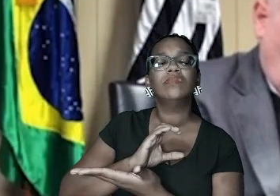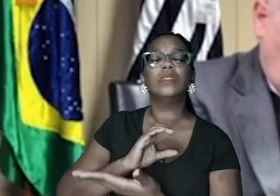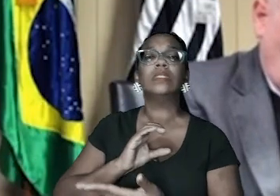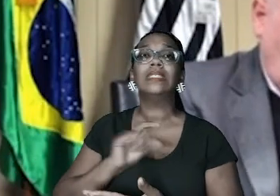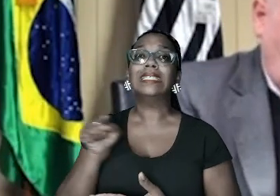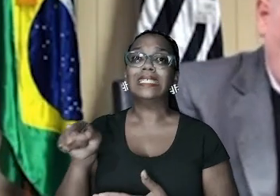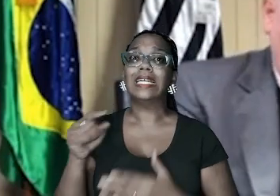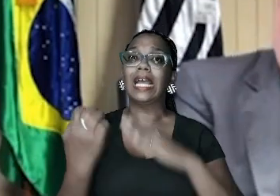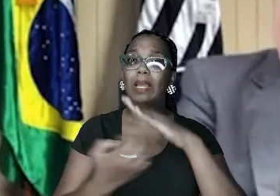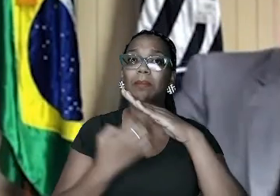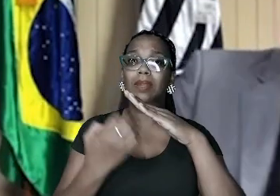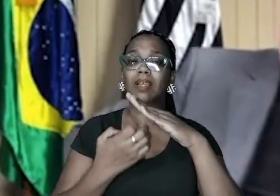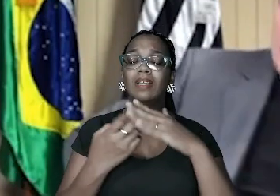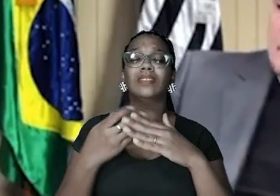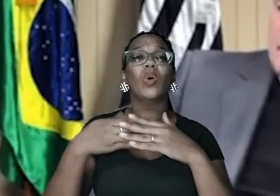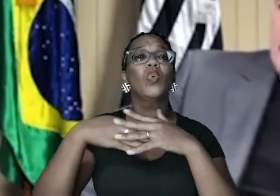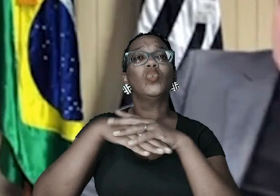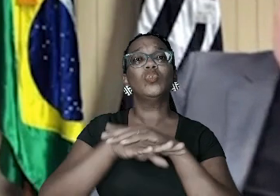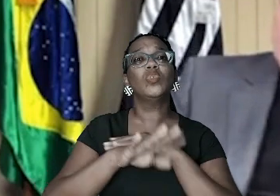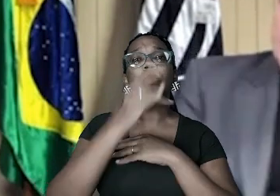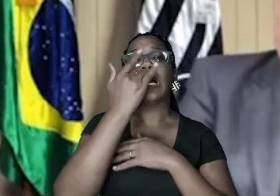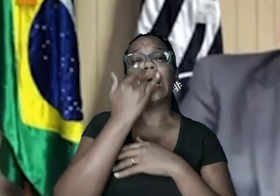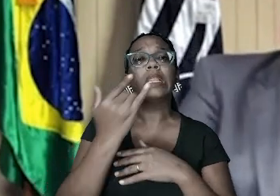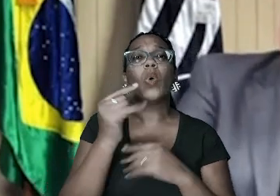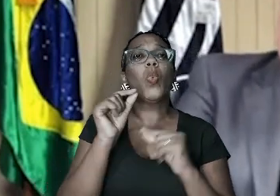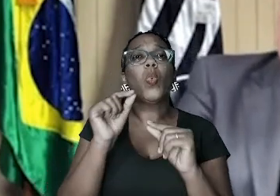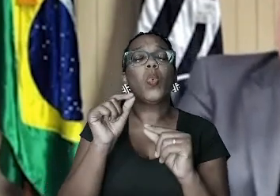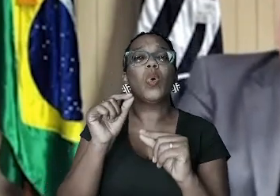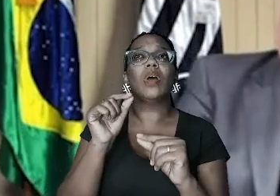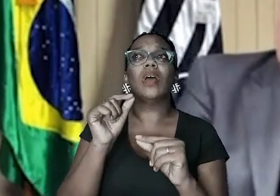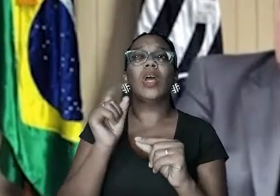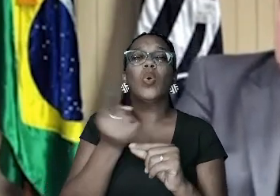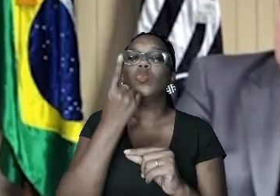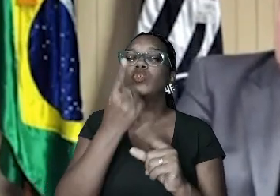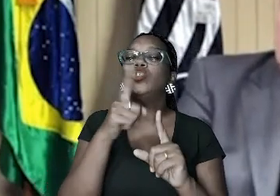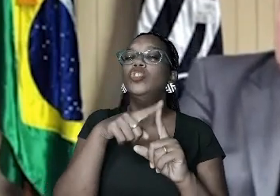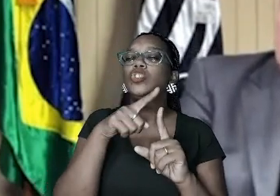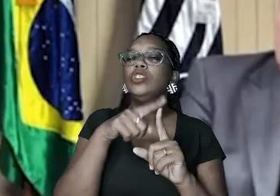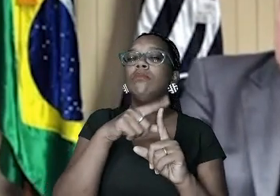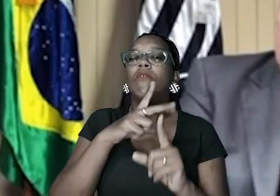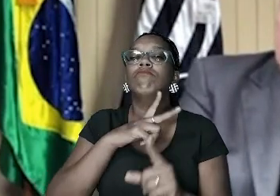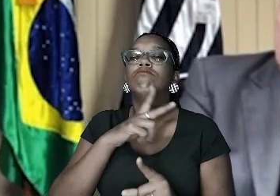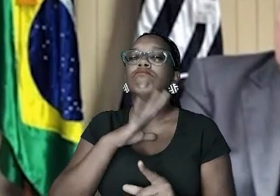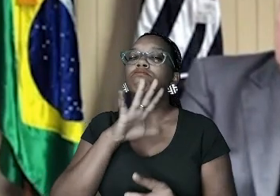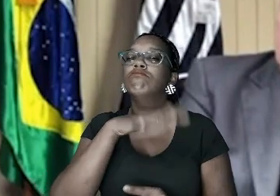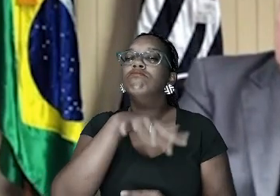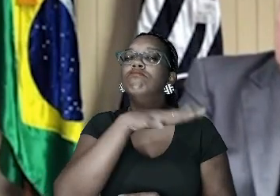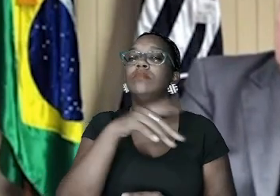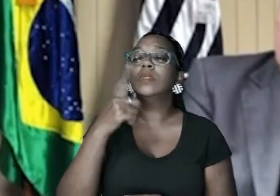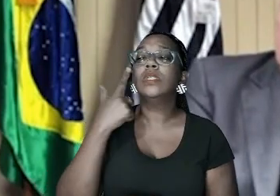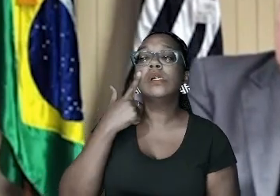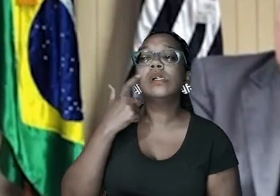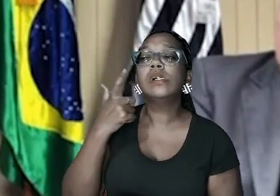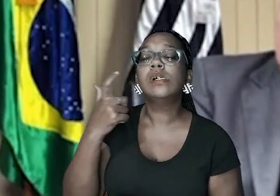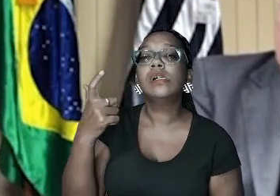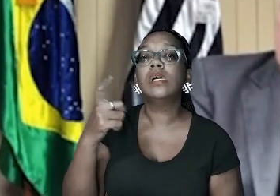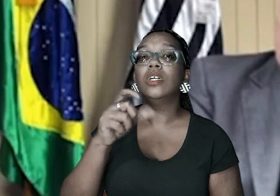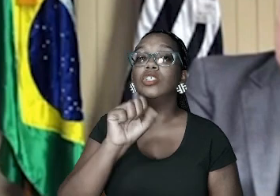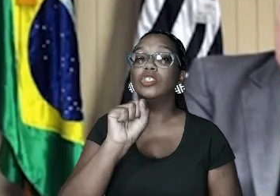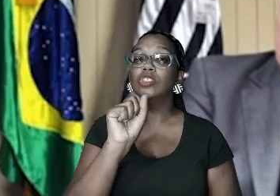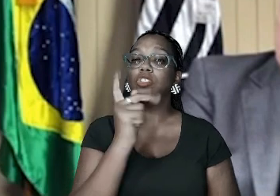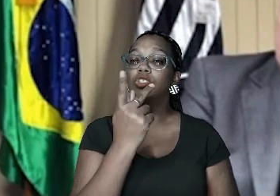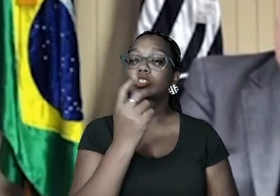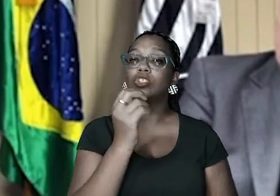não atraía investidores e quando uma empresa tá nessa situação ela costuma atrair um tipo bastante